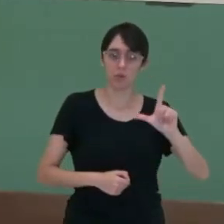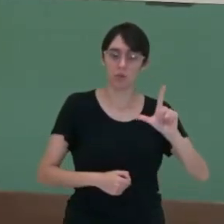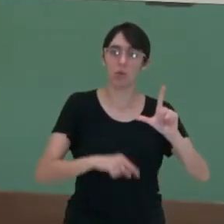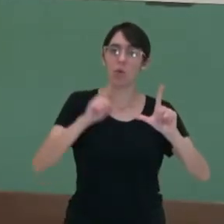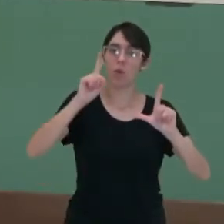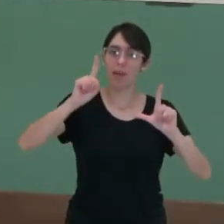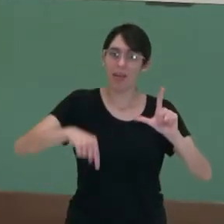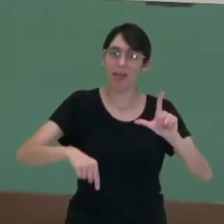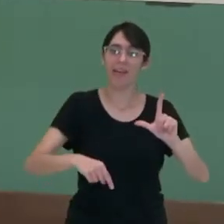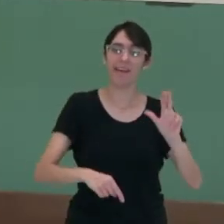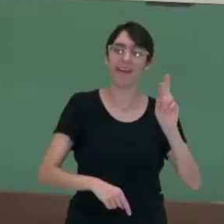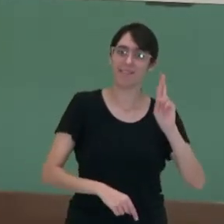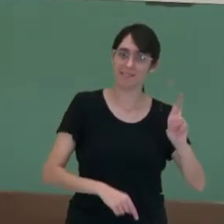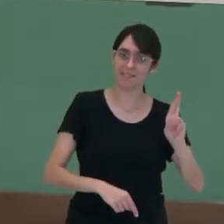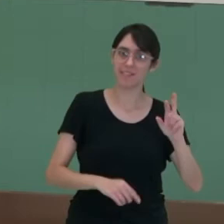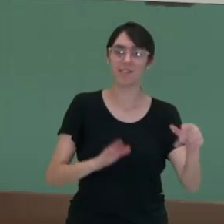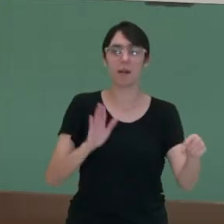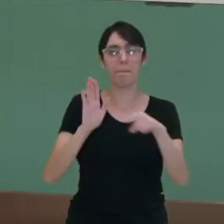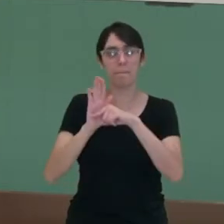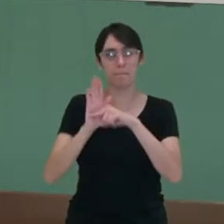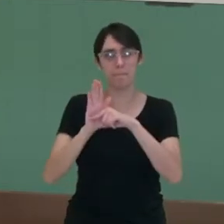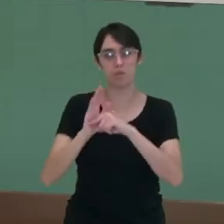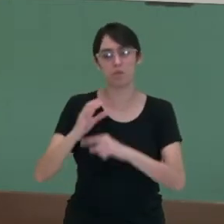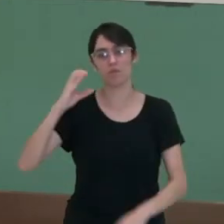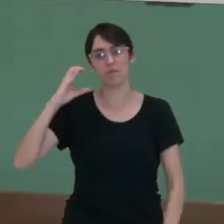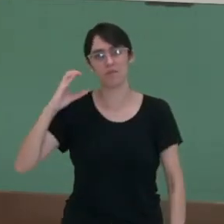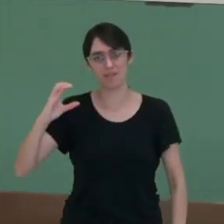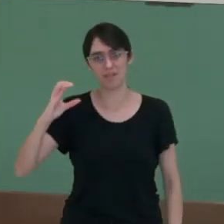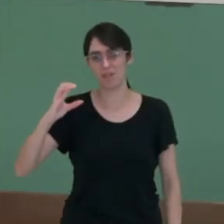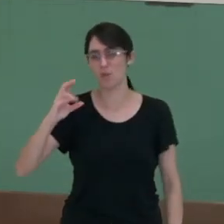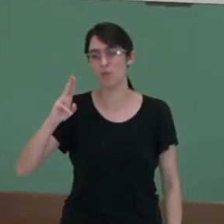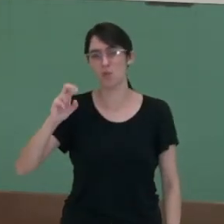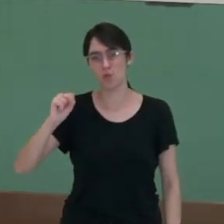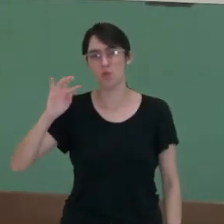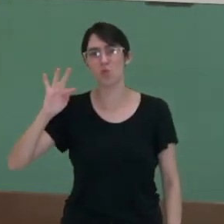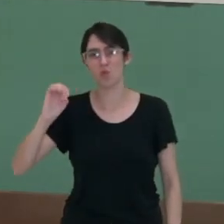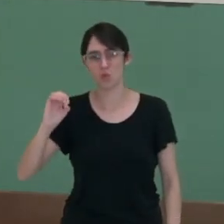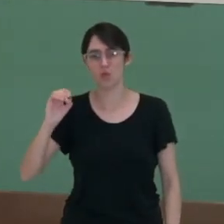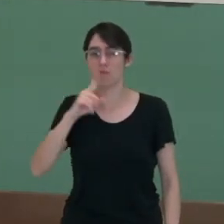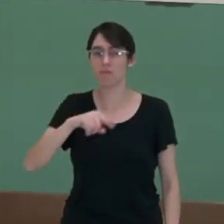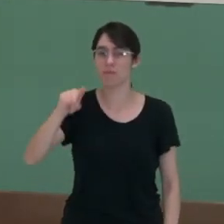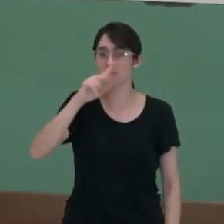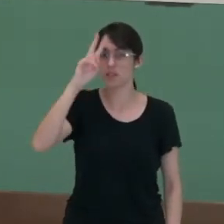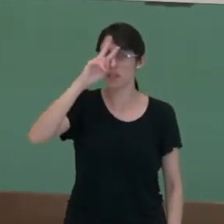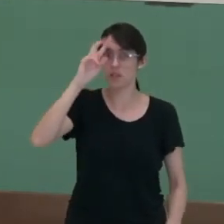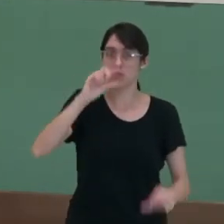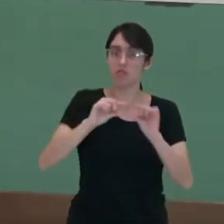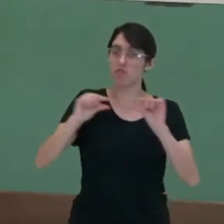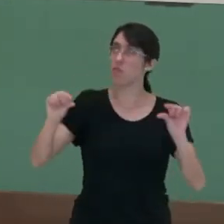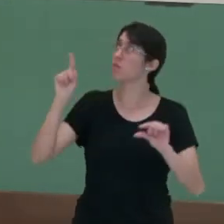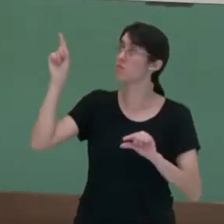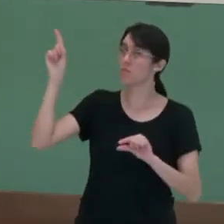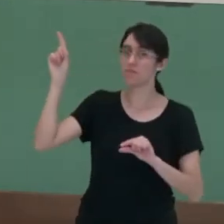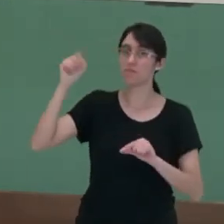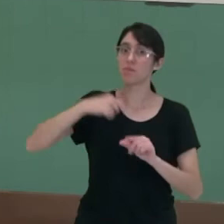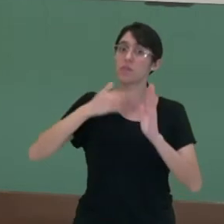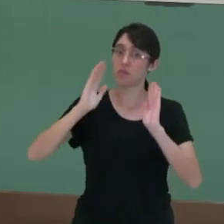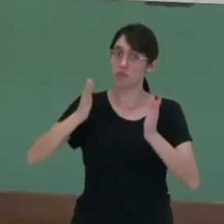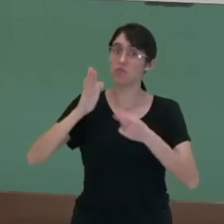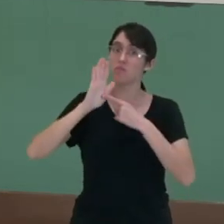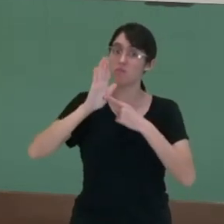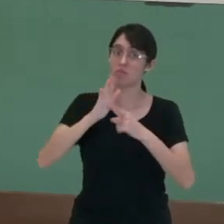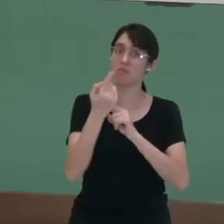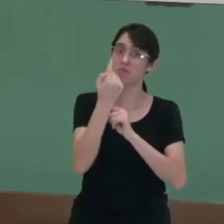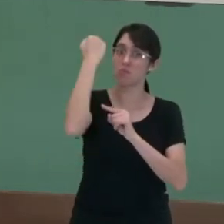é a diferença da receita menos o custo. Lembre-se, o custo a gente já resolveu